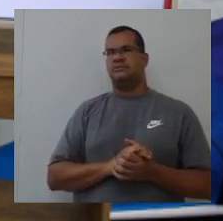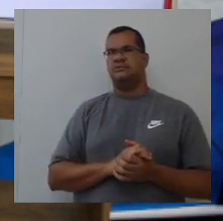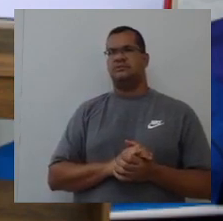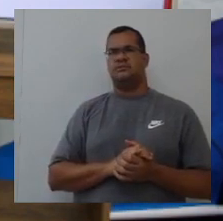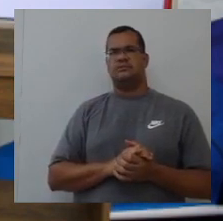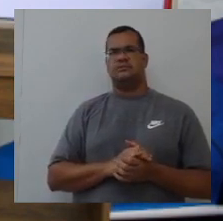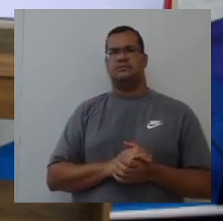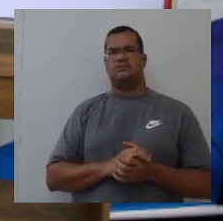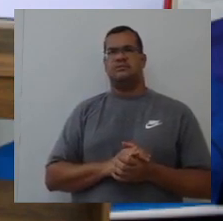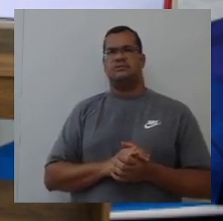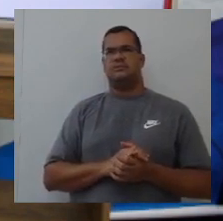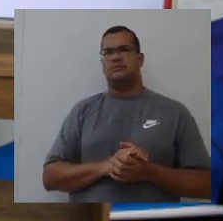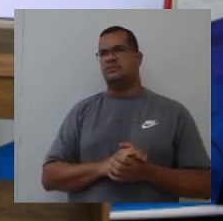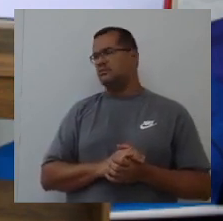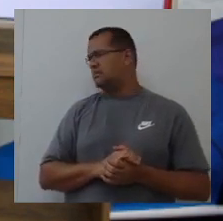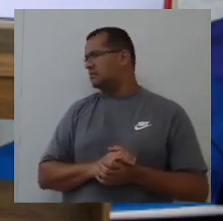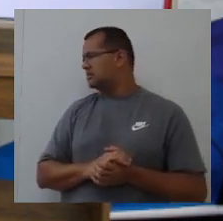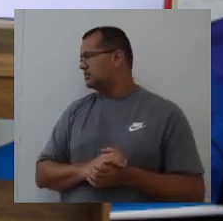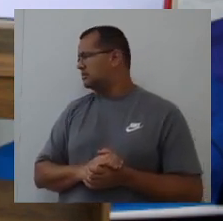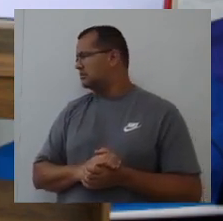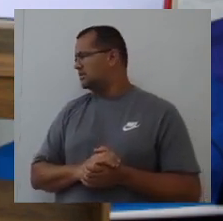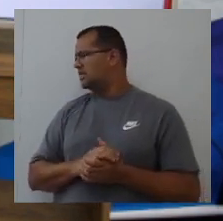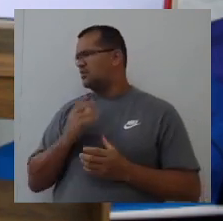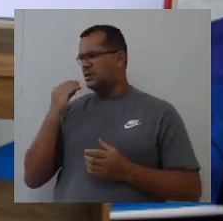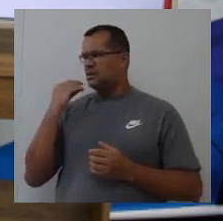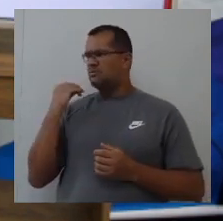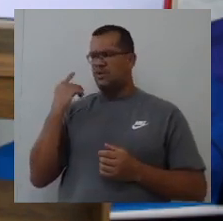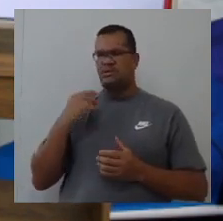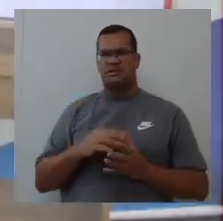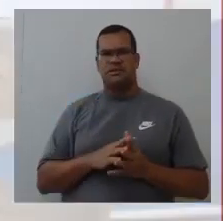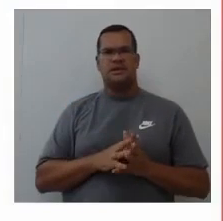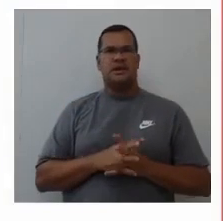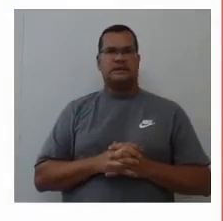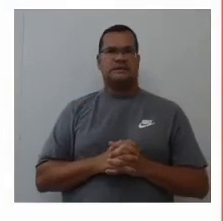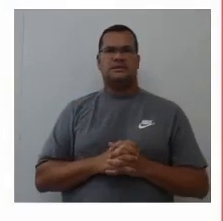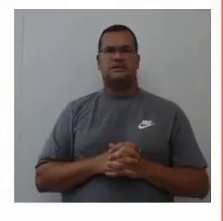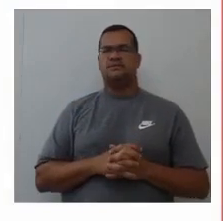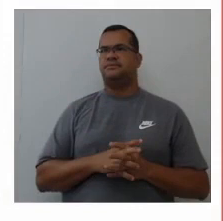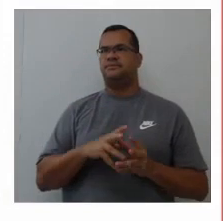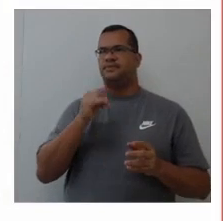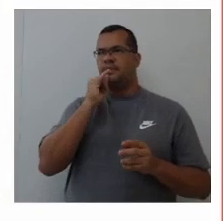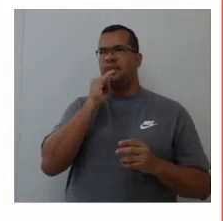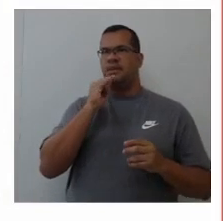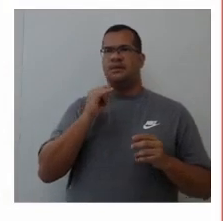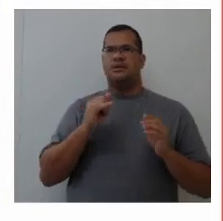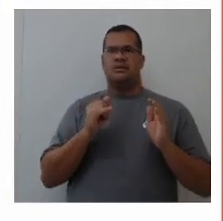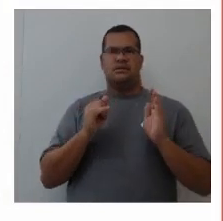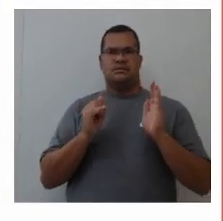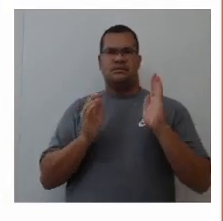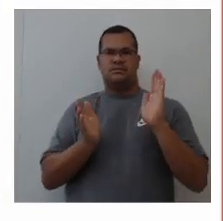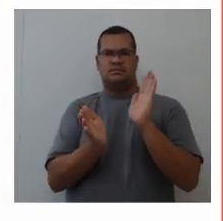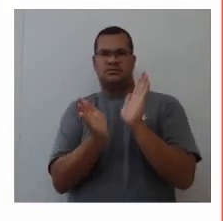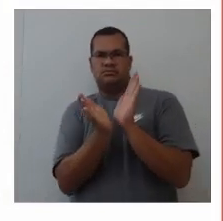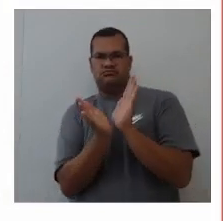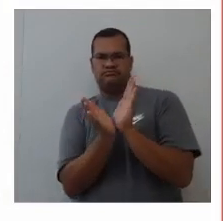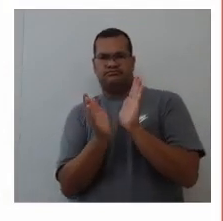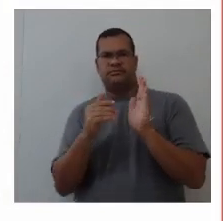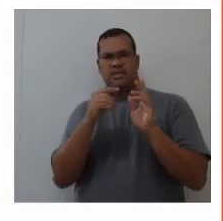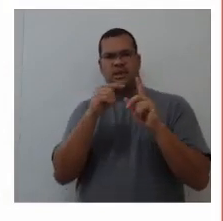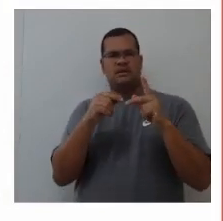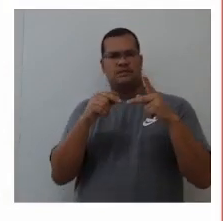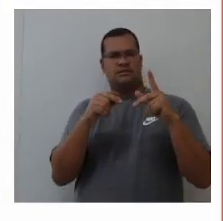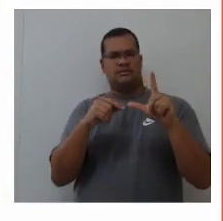tangente, ela é a divisão entre os dois catetos. Primeiro, o cateto chamado oposto e depois o cateto